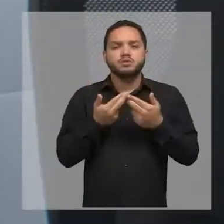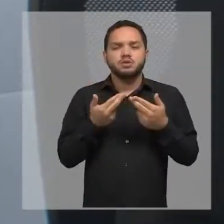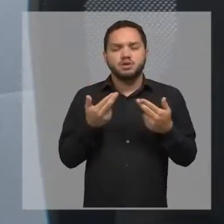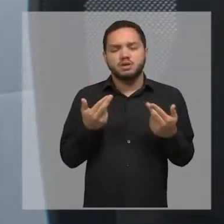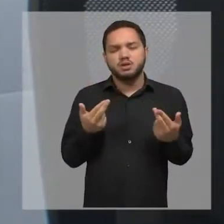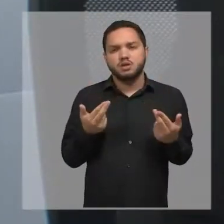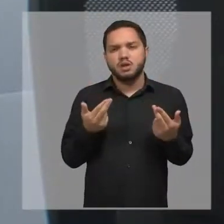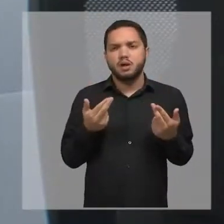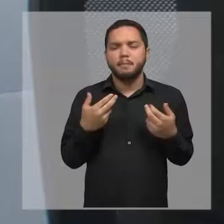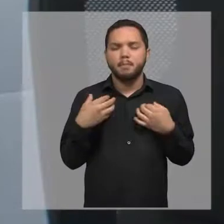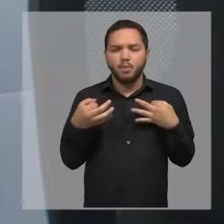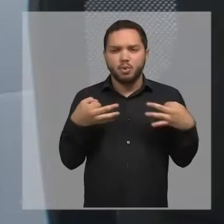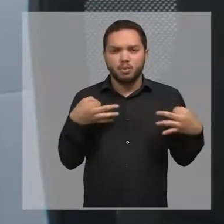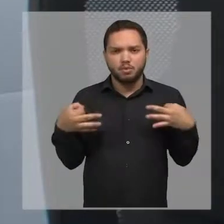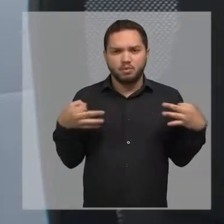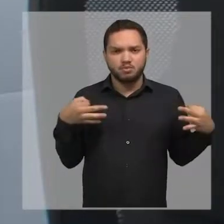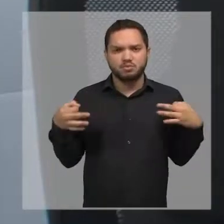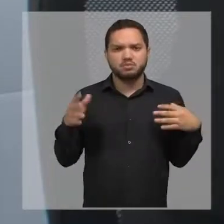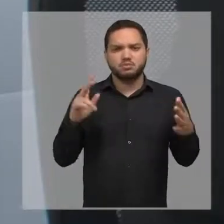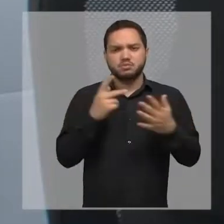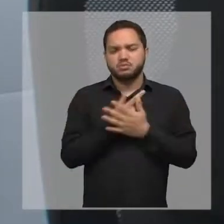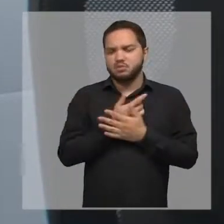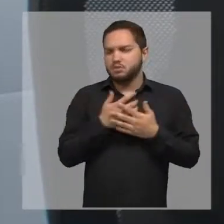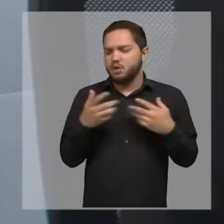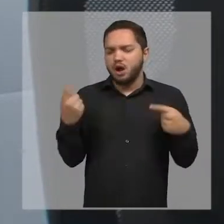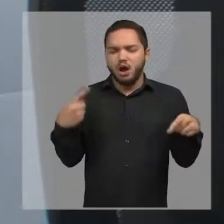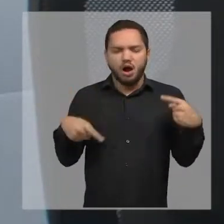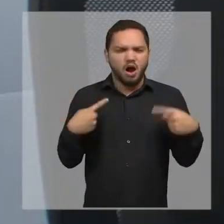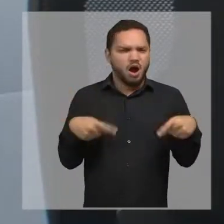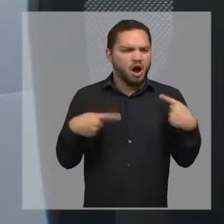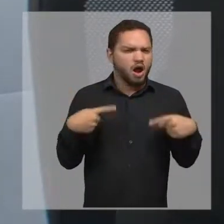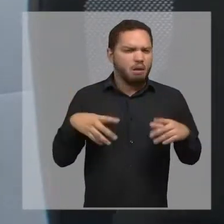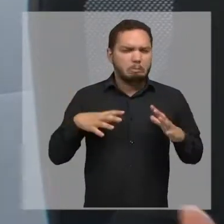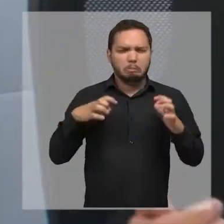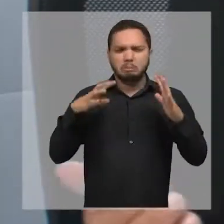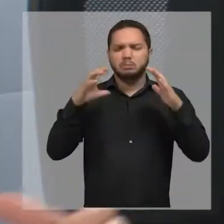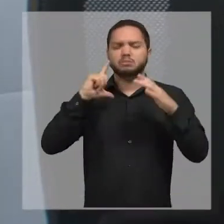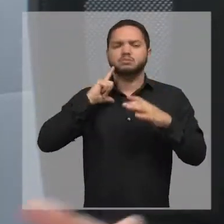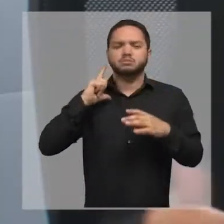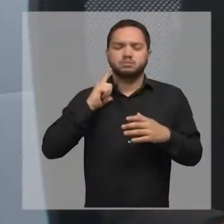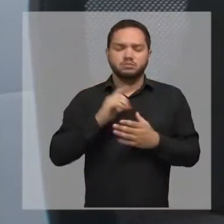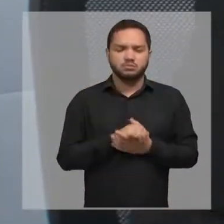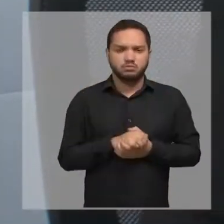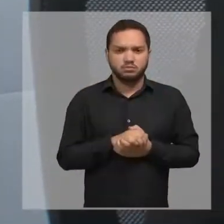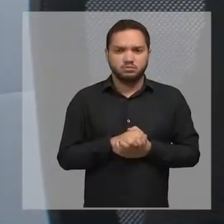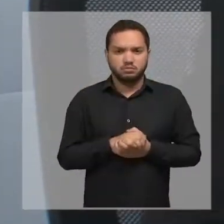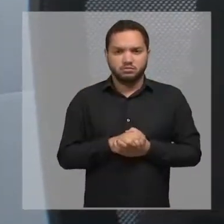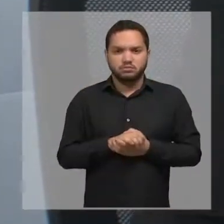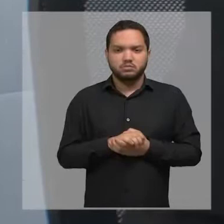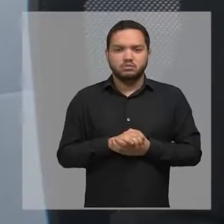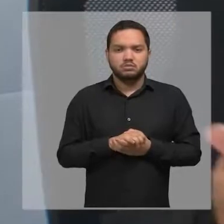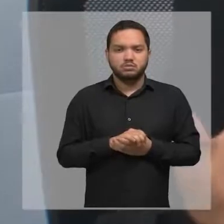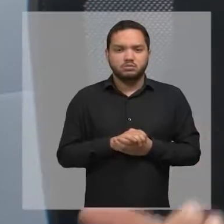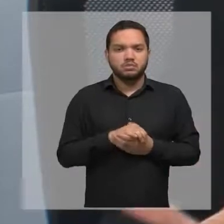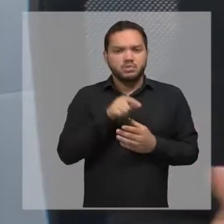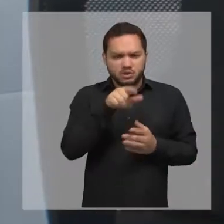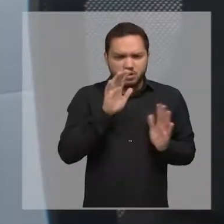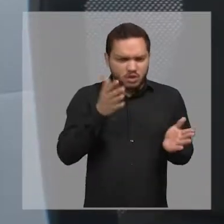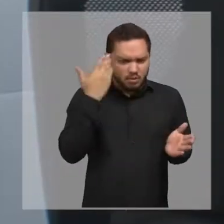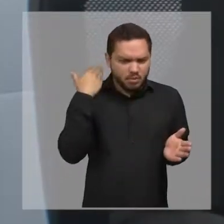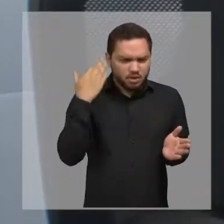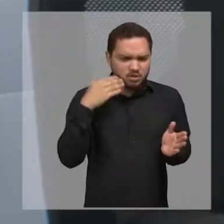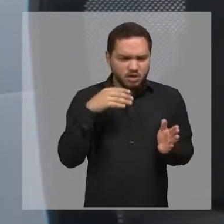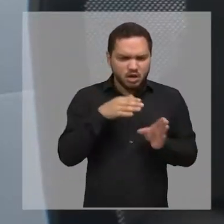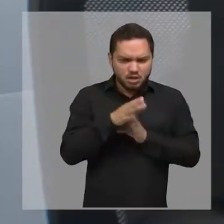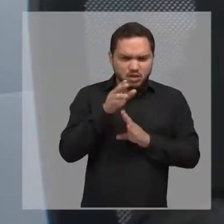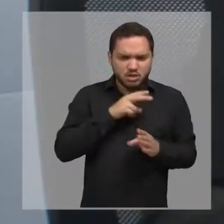se tornarem verdadeiras campos de batalha, né? Eu me lembro, se você, por favor, me corrija, você já chegou a ser